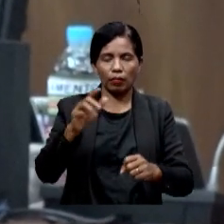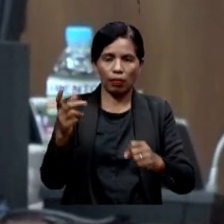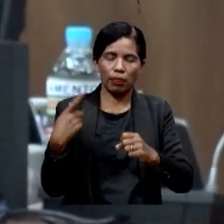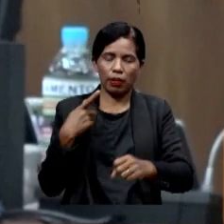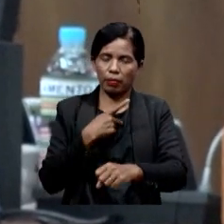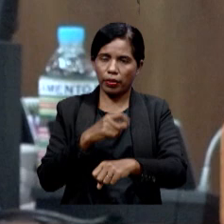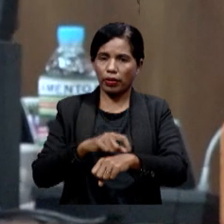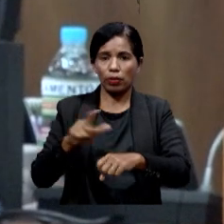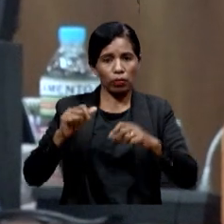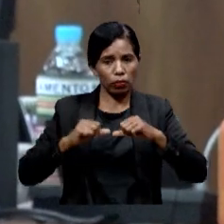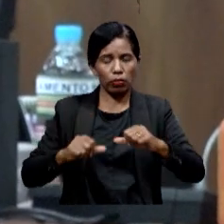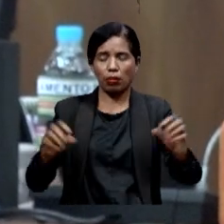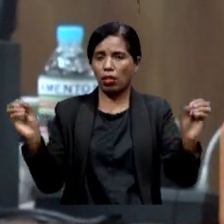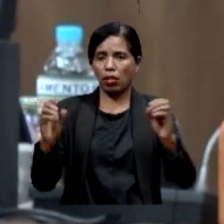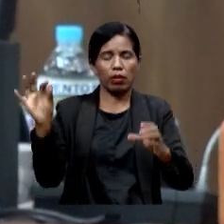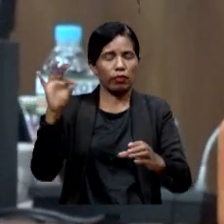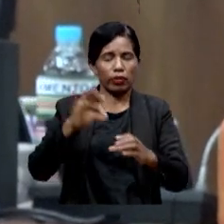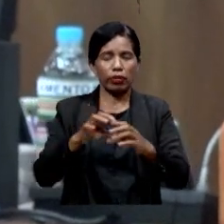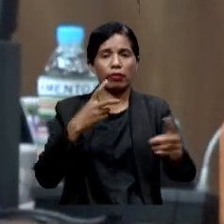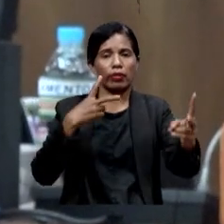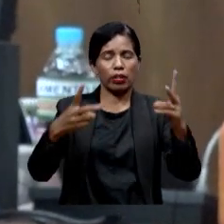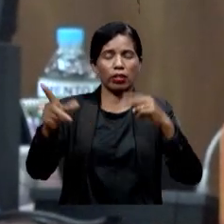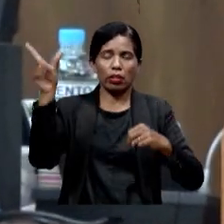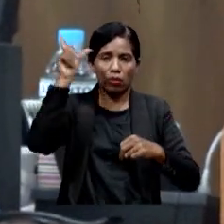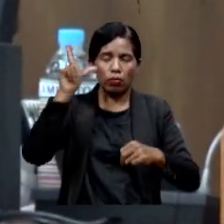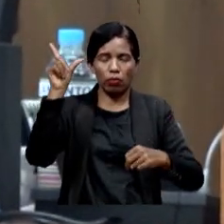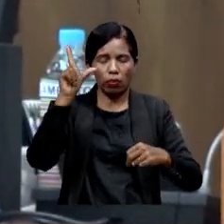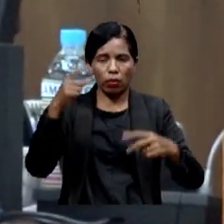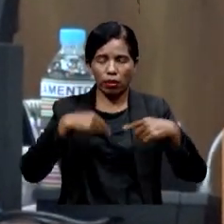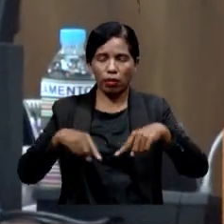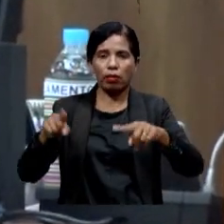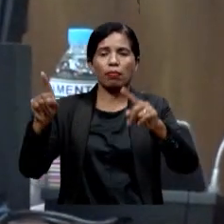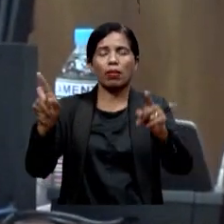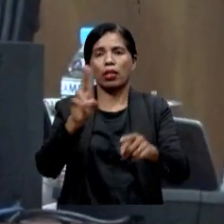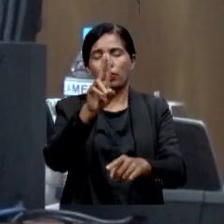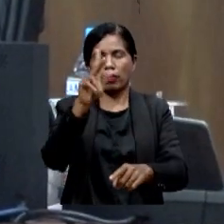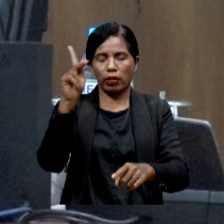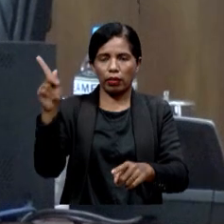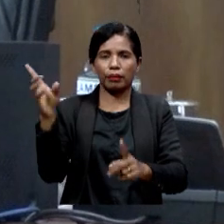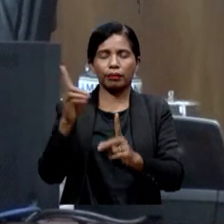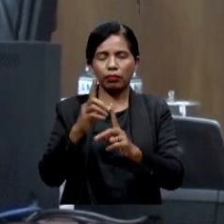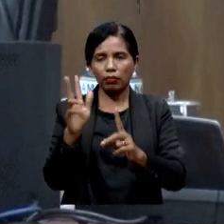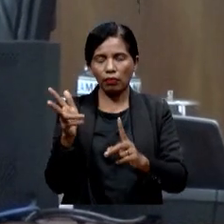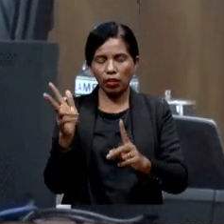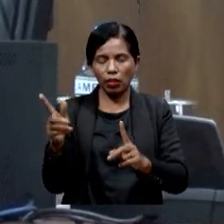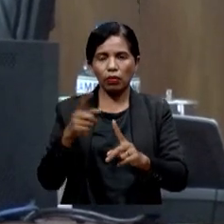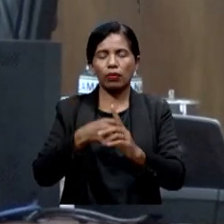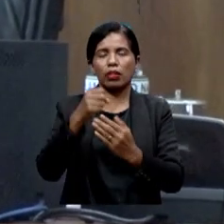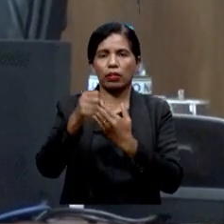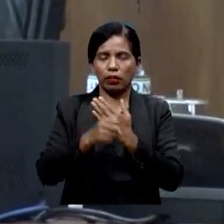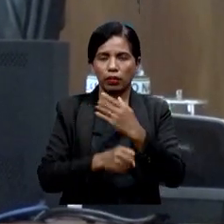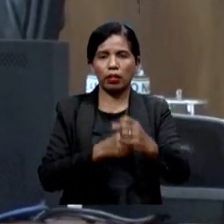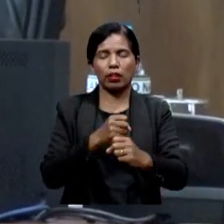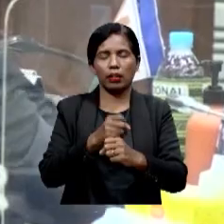vota contra viagem Francisco Guterres Luolo para Nova York. Noi a loron tolonolo fulan setembro tinan rin